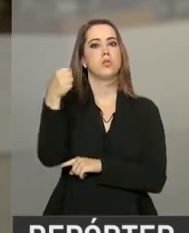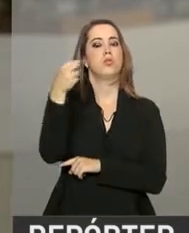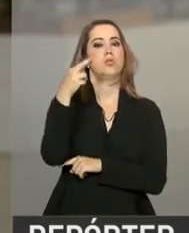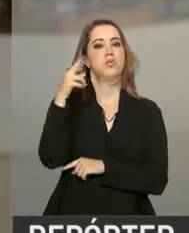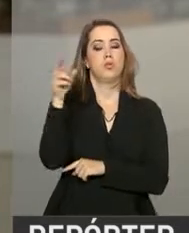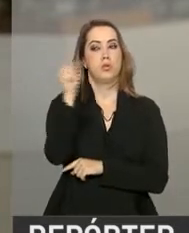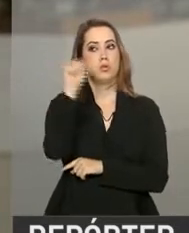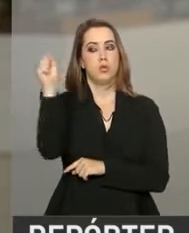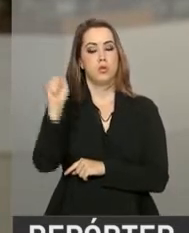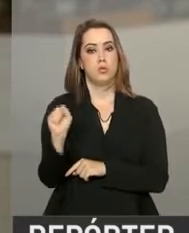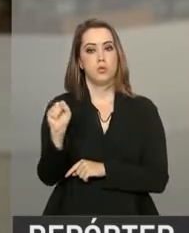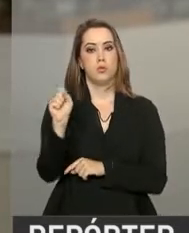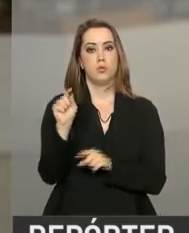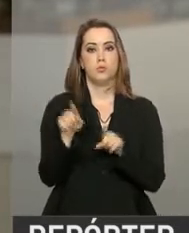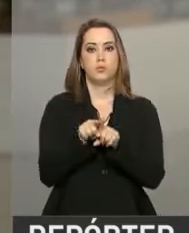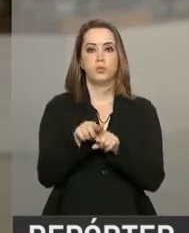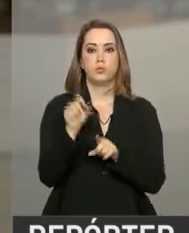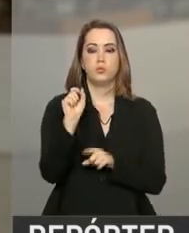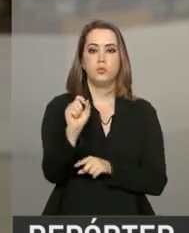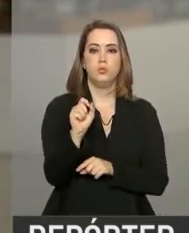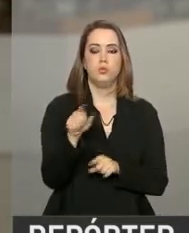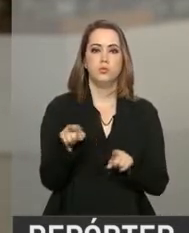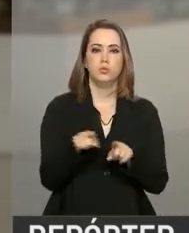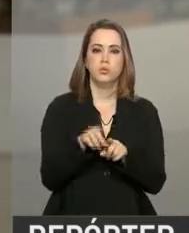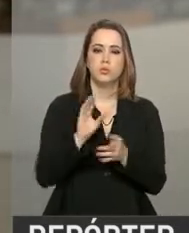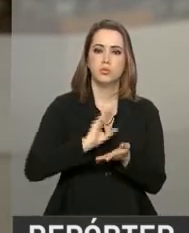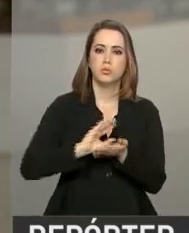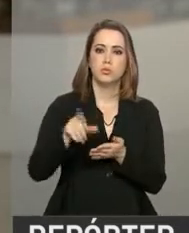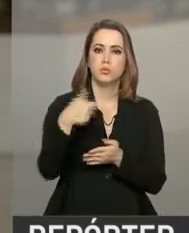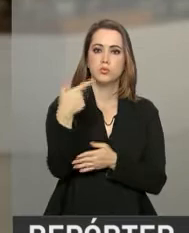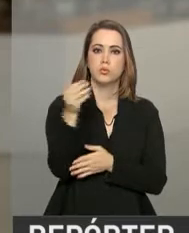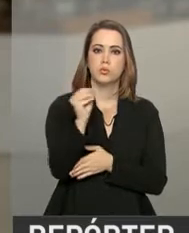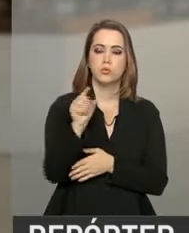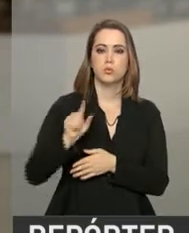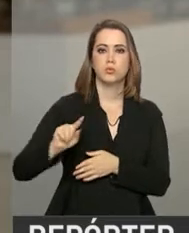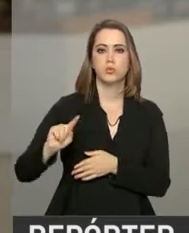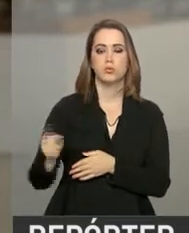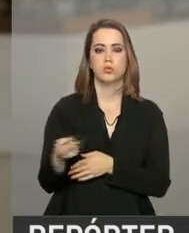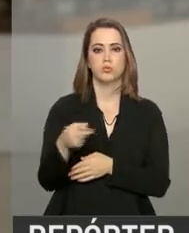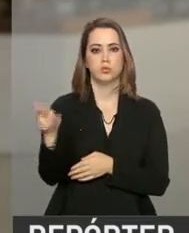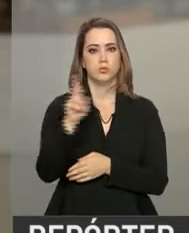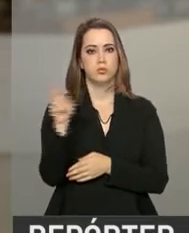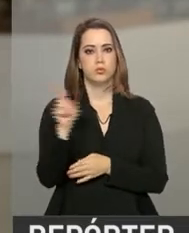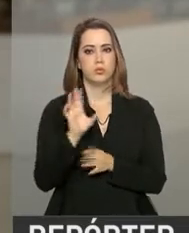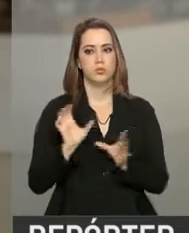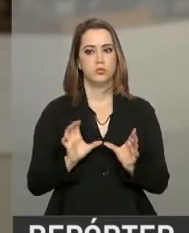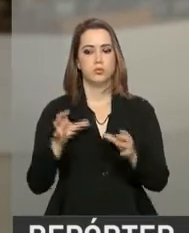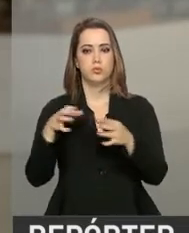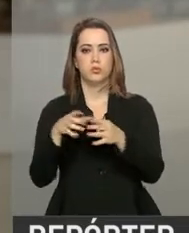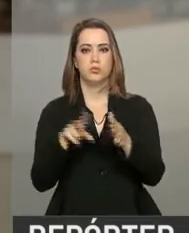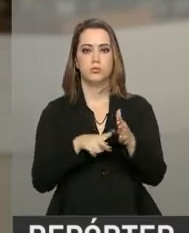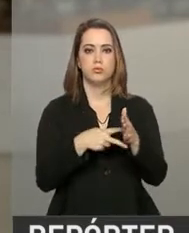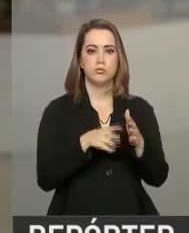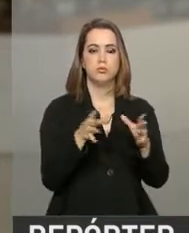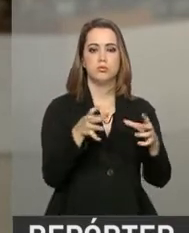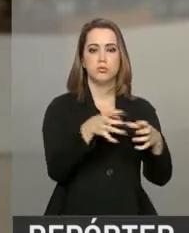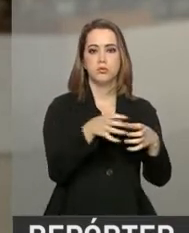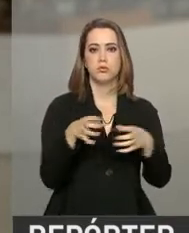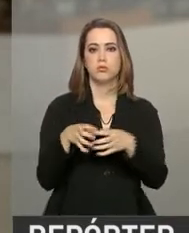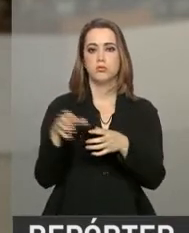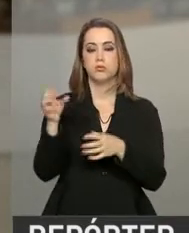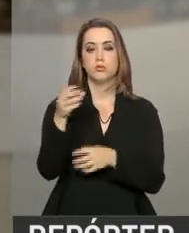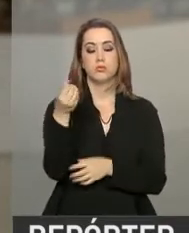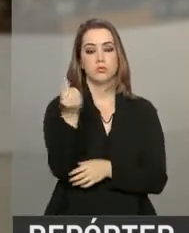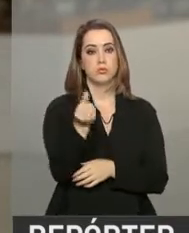sul o limite de vendas por agricultor familiar é de 20 mil reais e por associações ou cooperativas 6